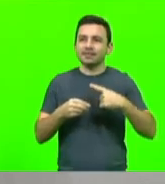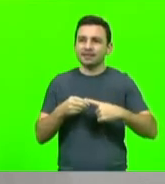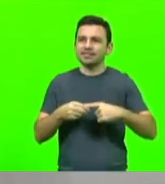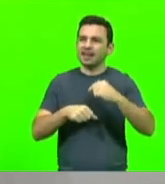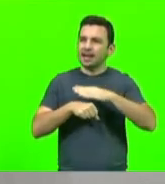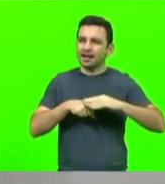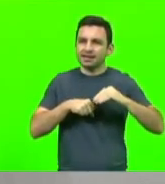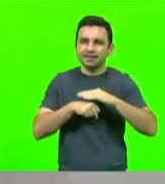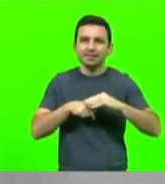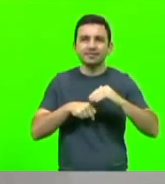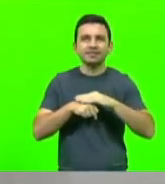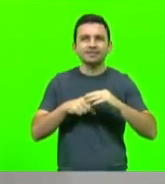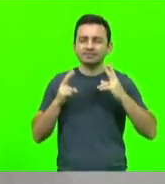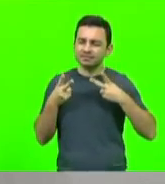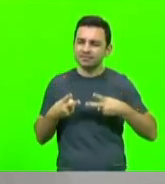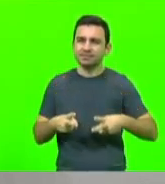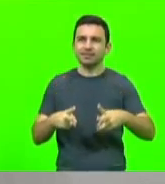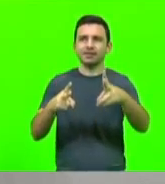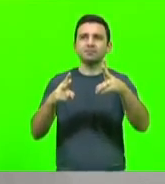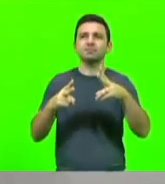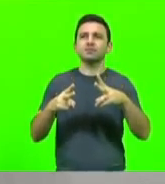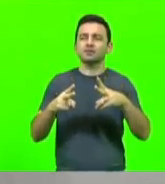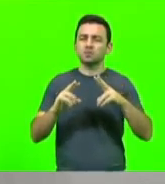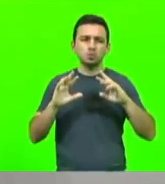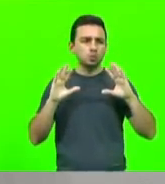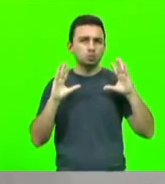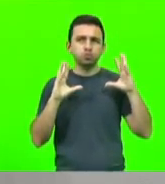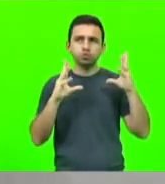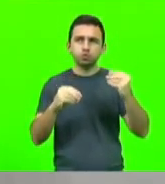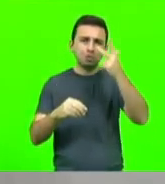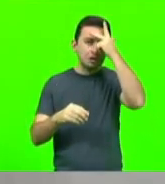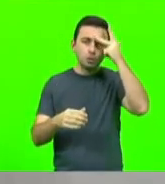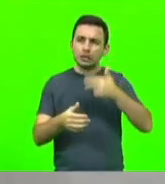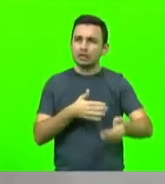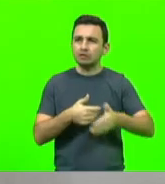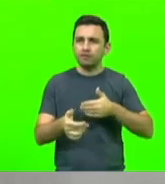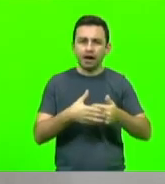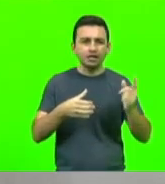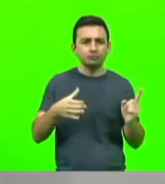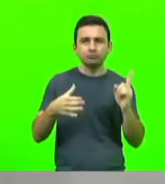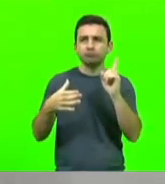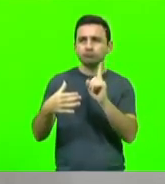que você sempre demonstrou para todos aqueles que chegam e